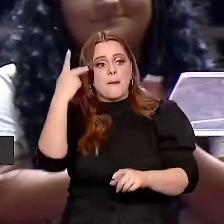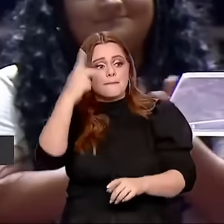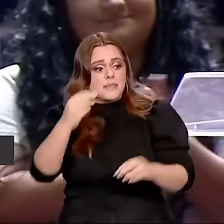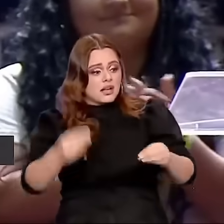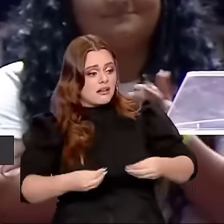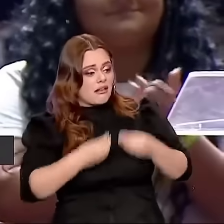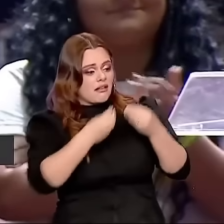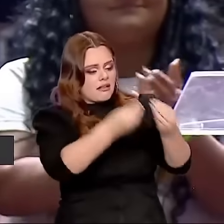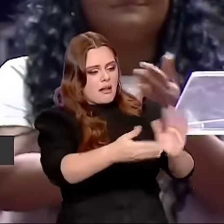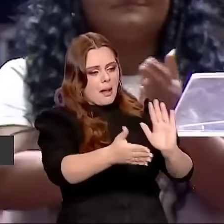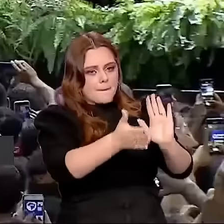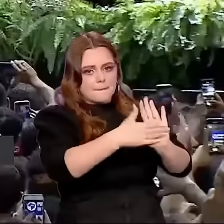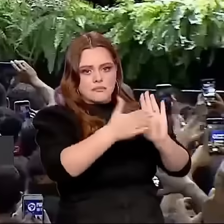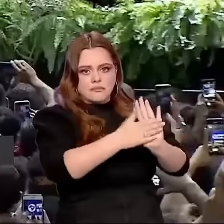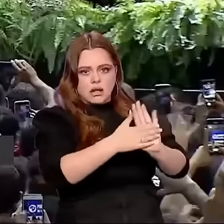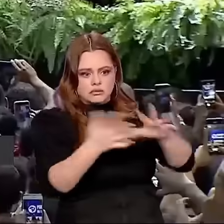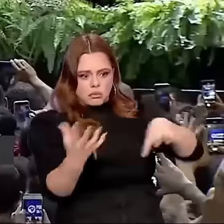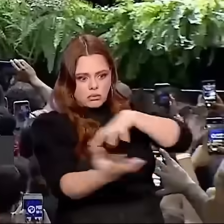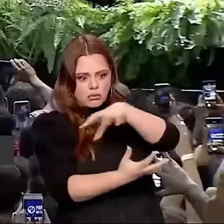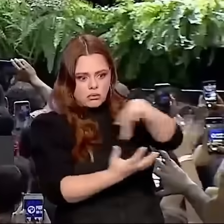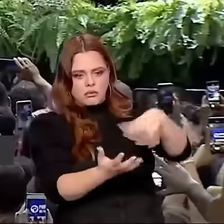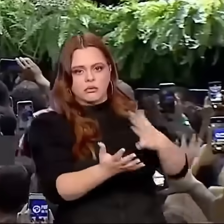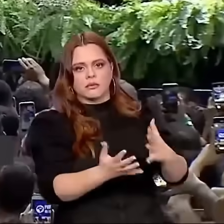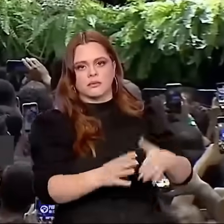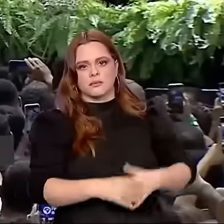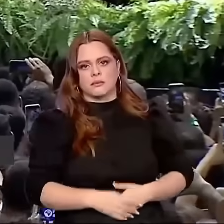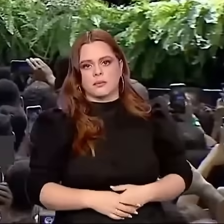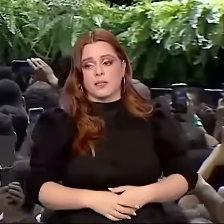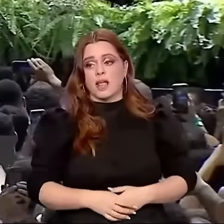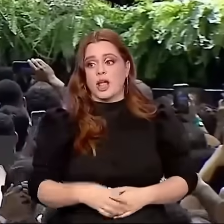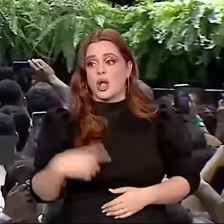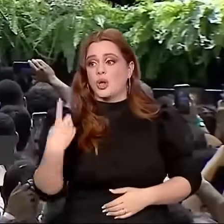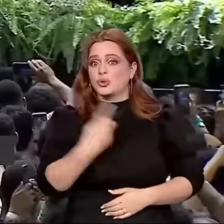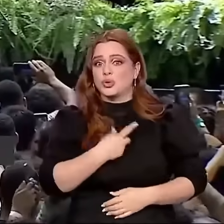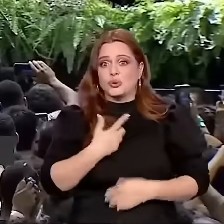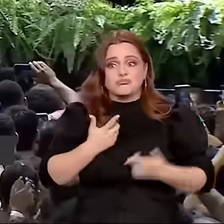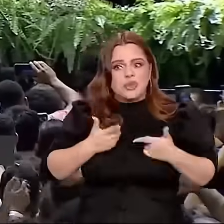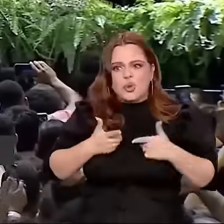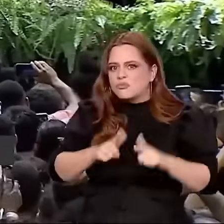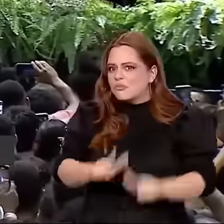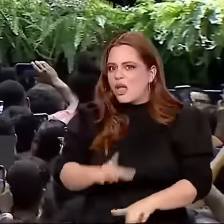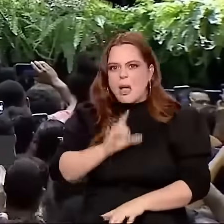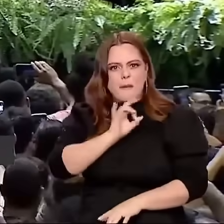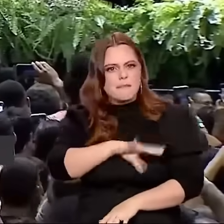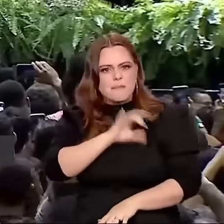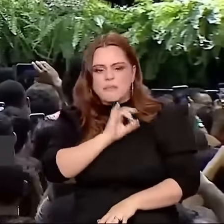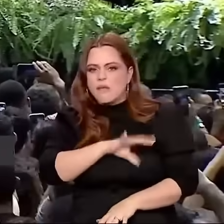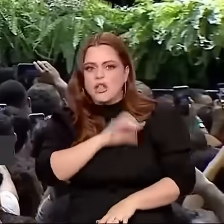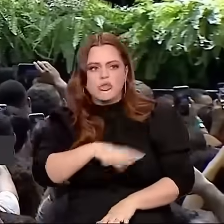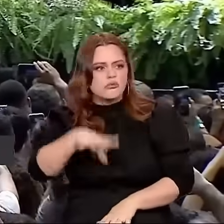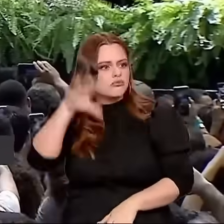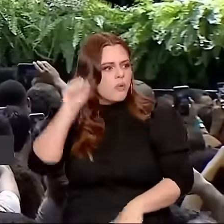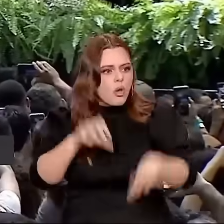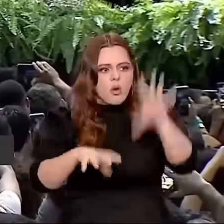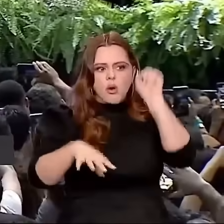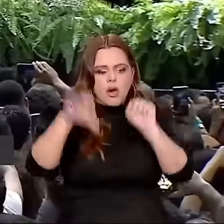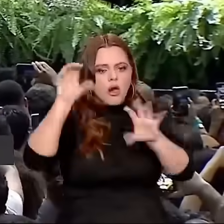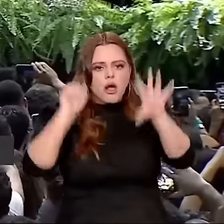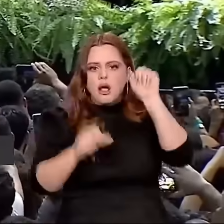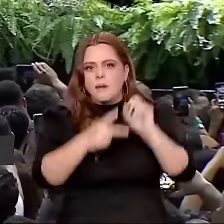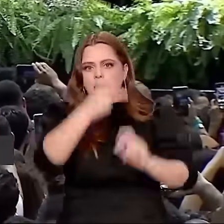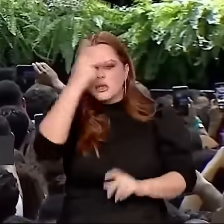pauta de reivindicação. Nós não temos medo de ouvir as pessoas dizer o que